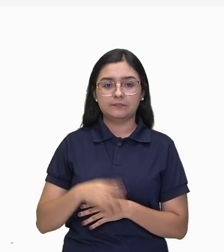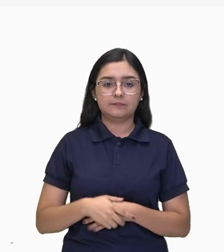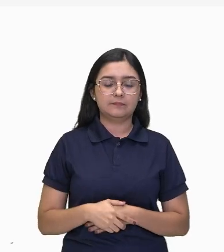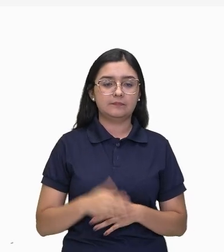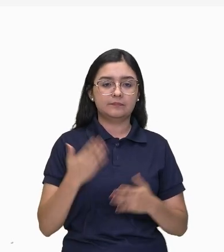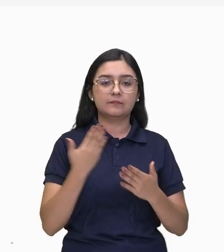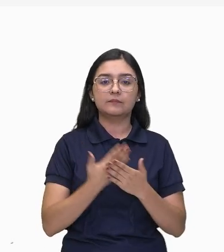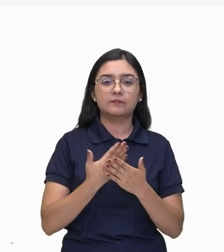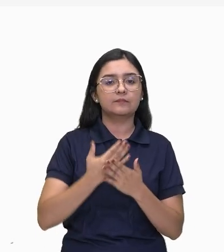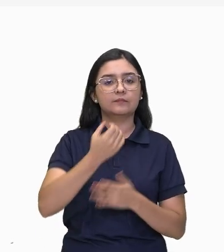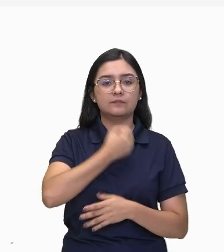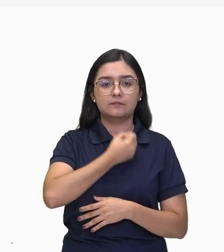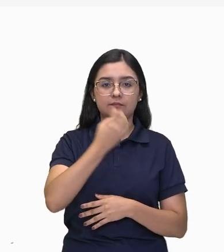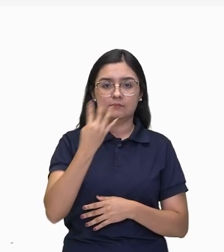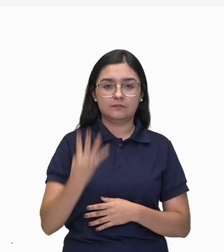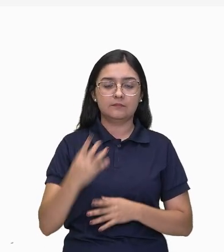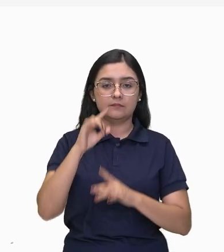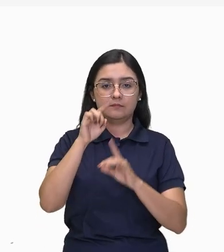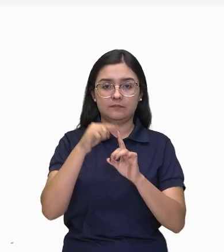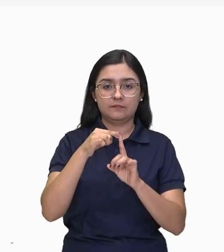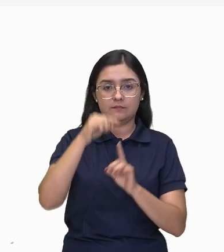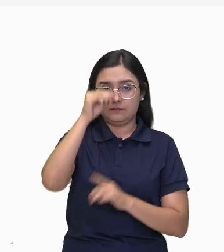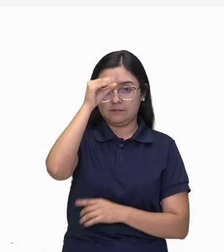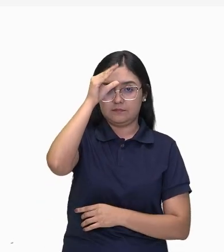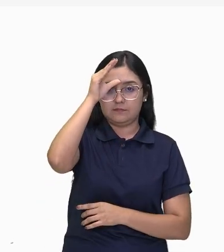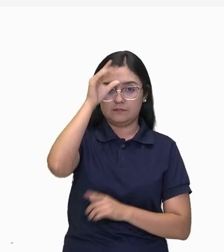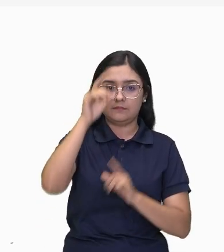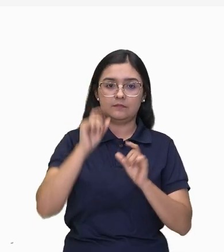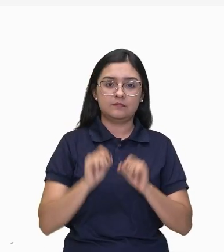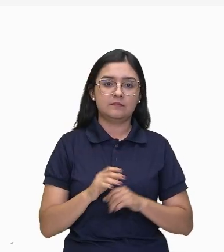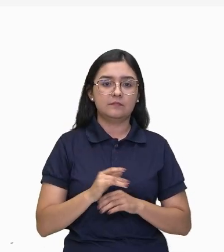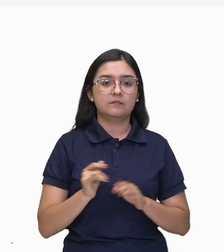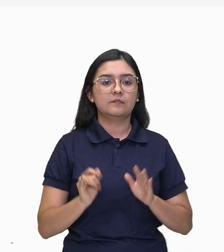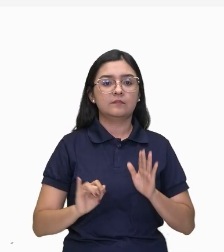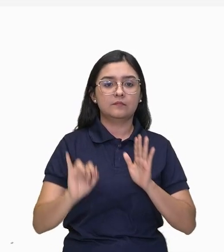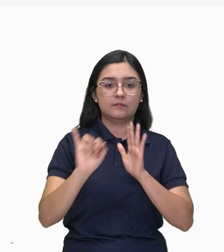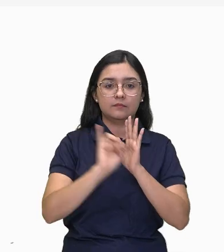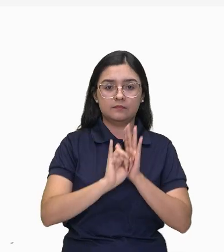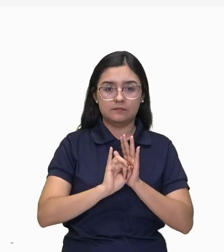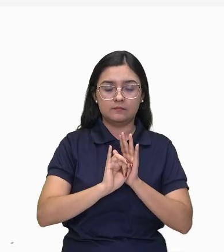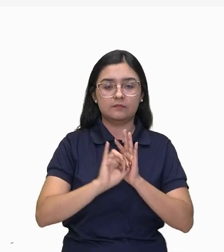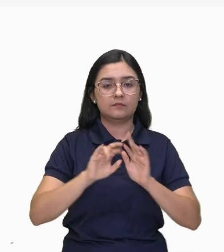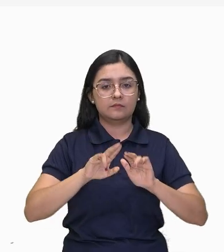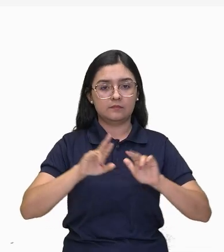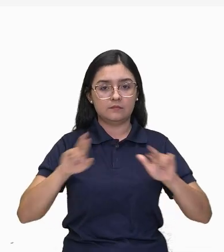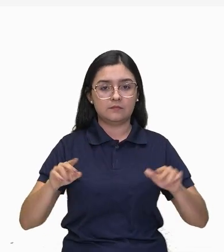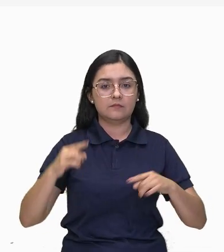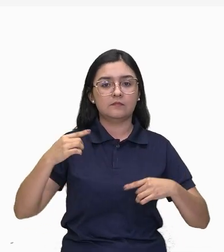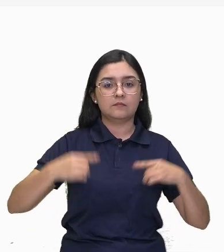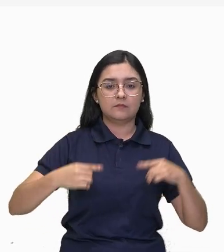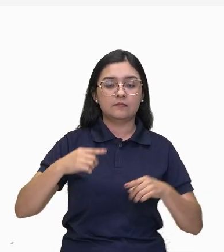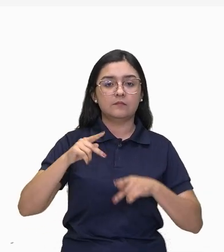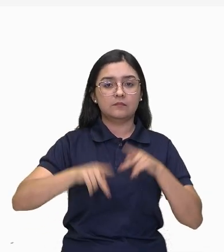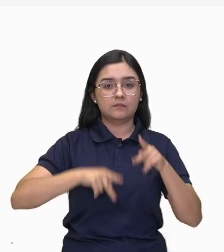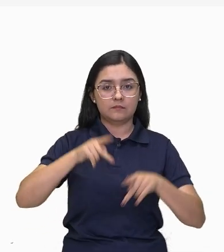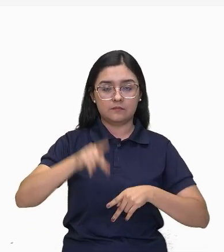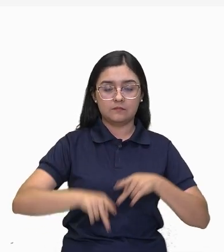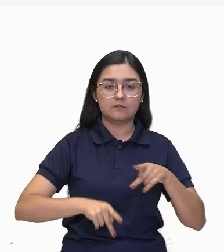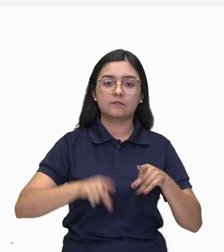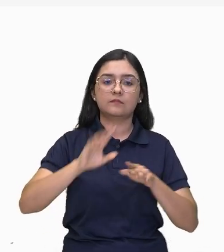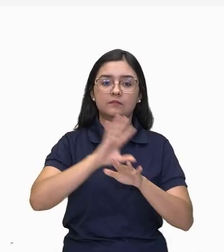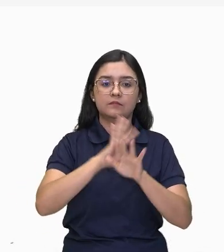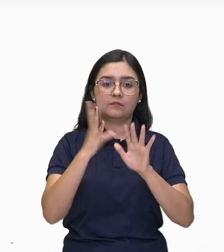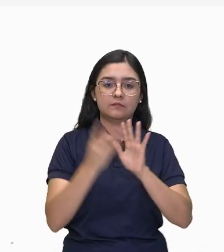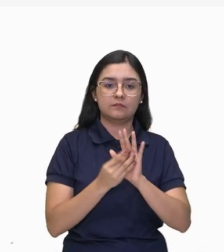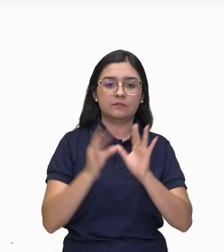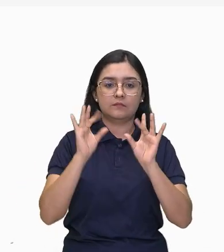Aula de número 4, objeto de conhecimento, as identidades e conflitos dos povos amazônidas. E